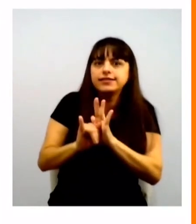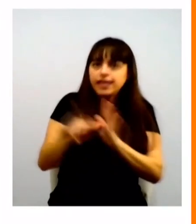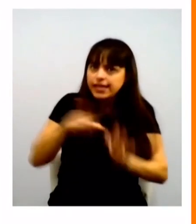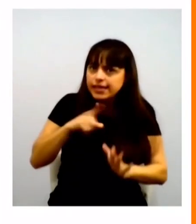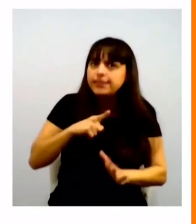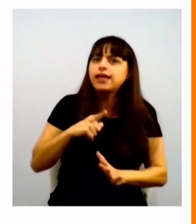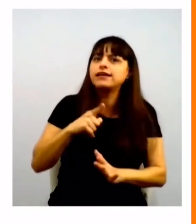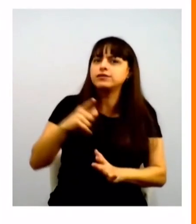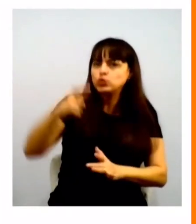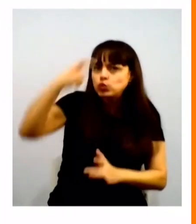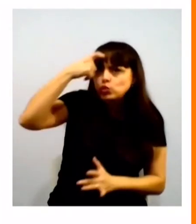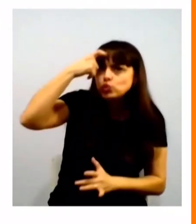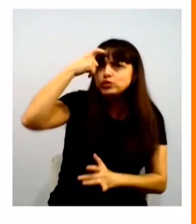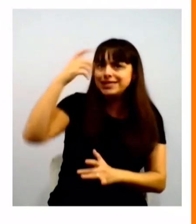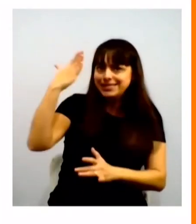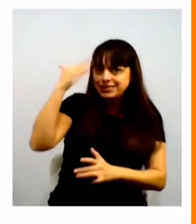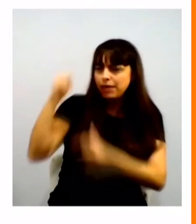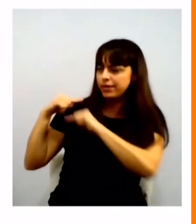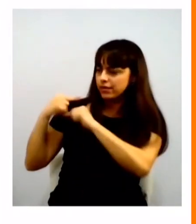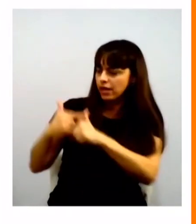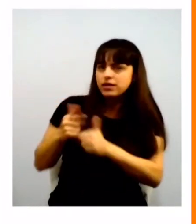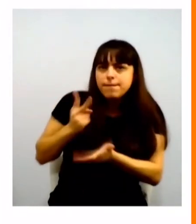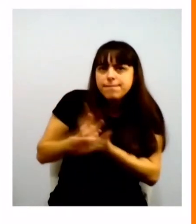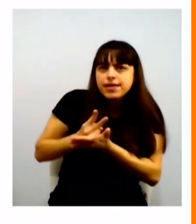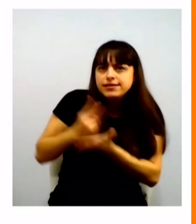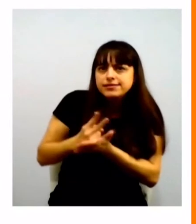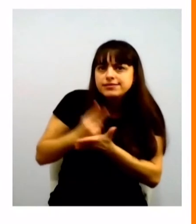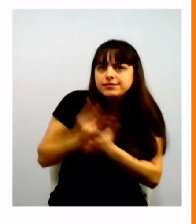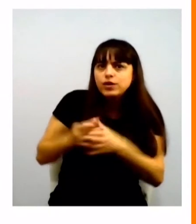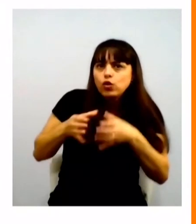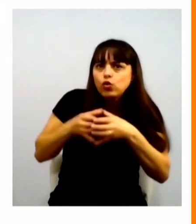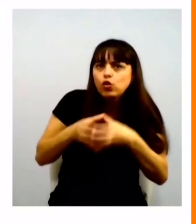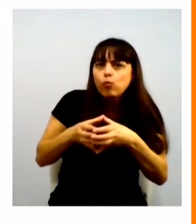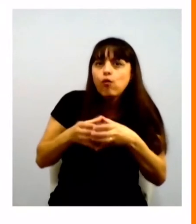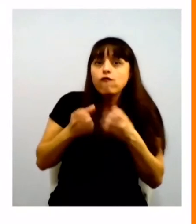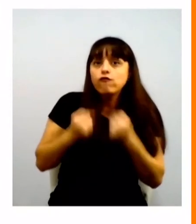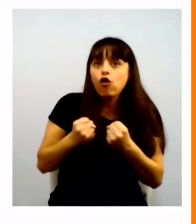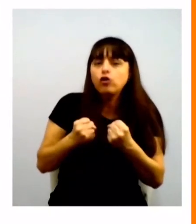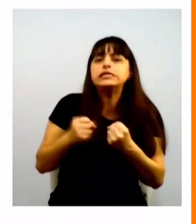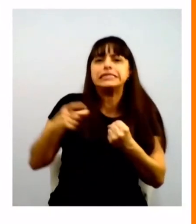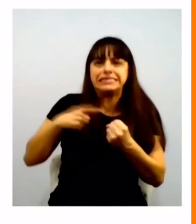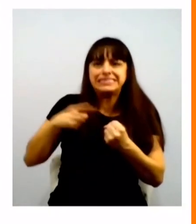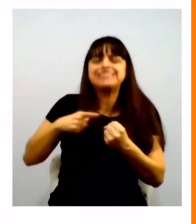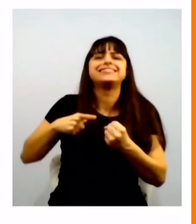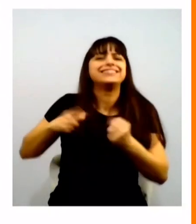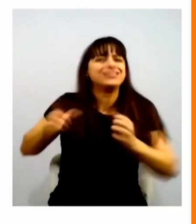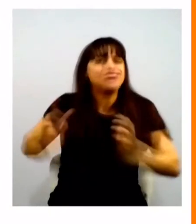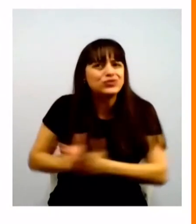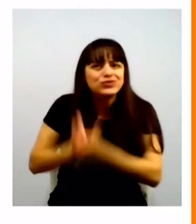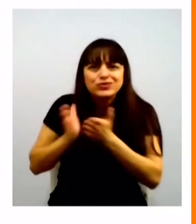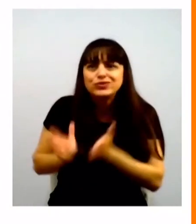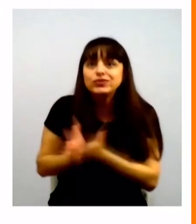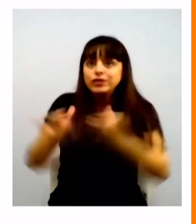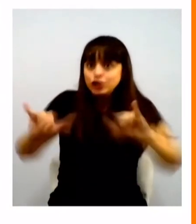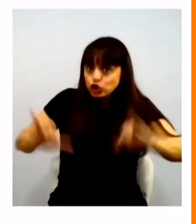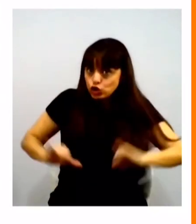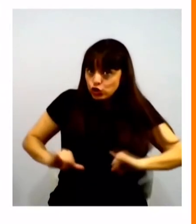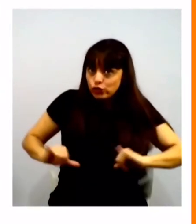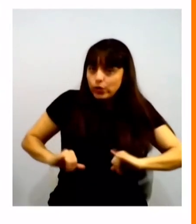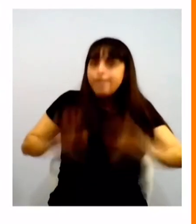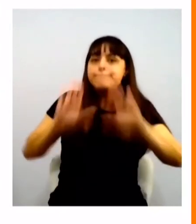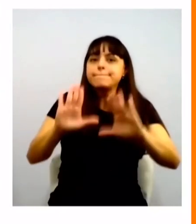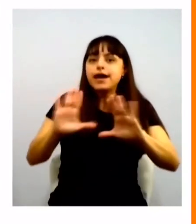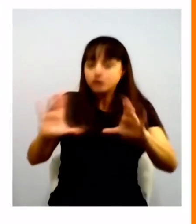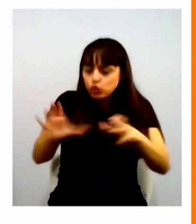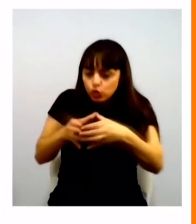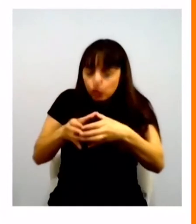suas tradições, e apesar de que estão em situação de crise humanitária enorme, a